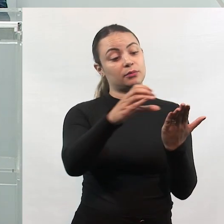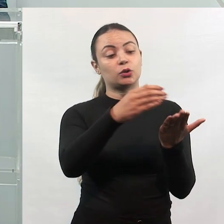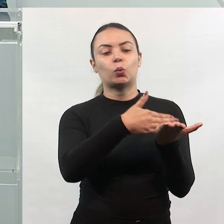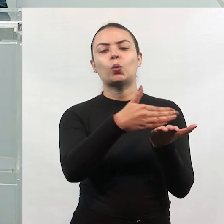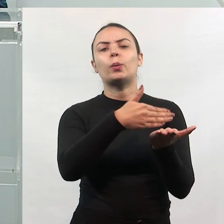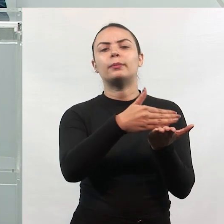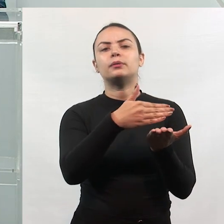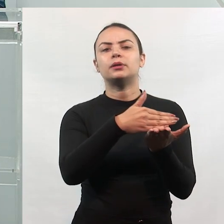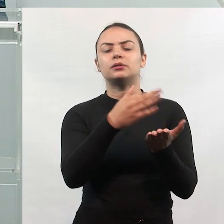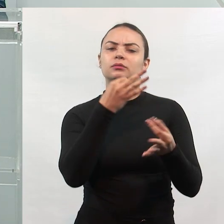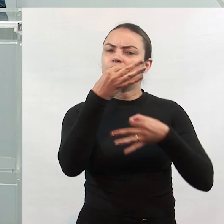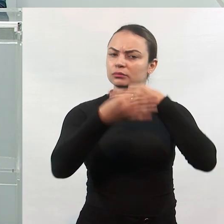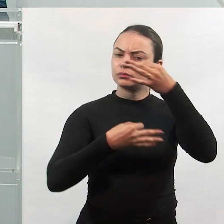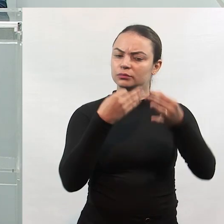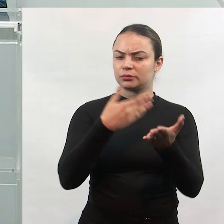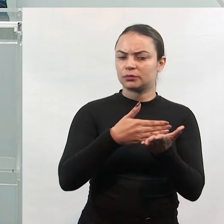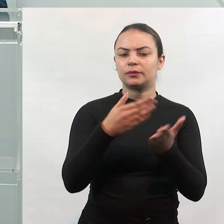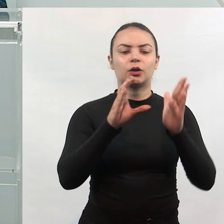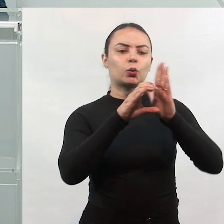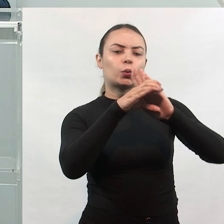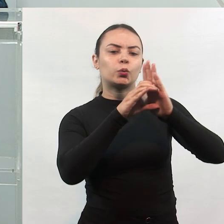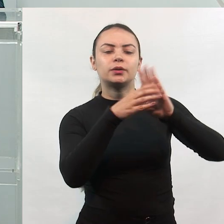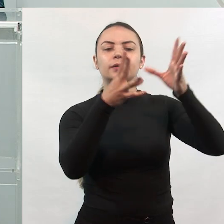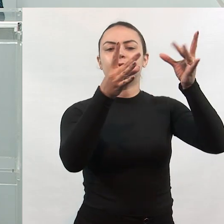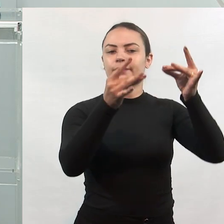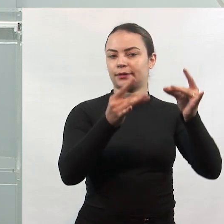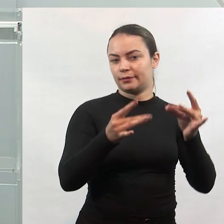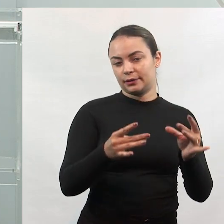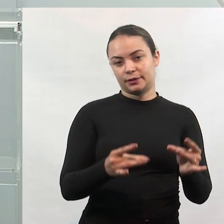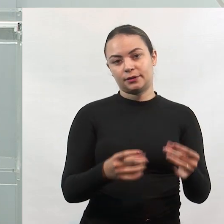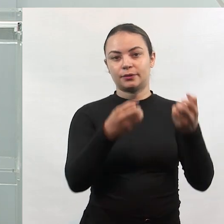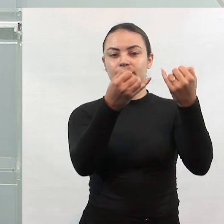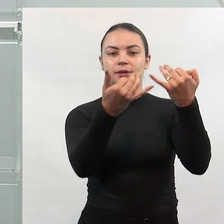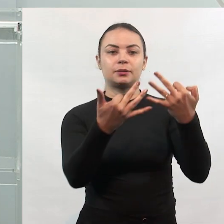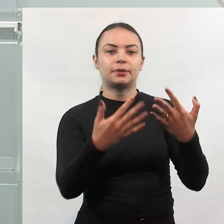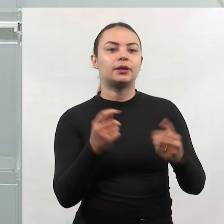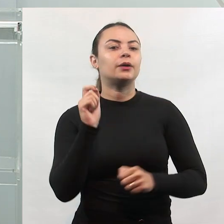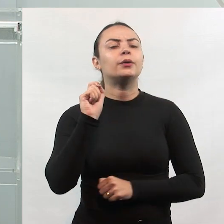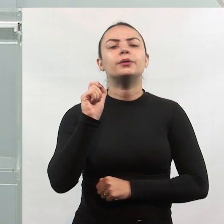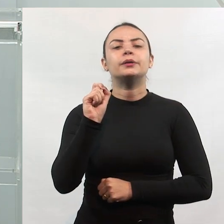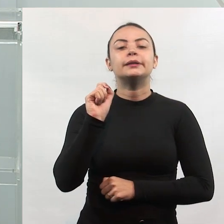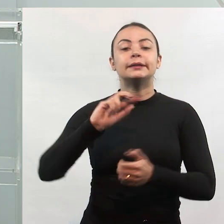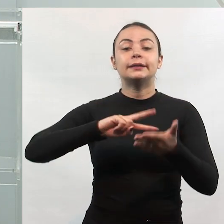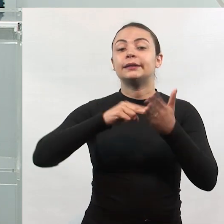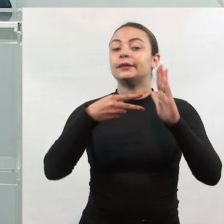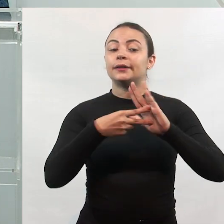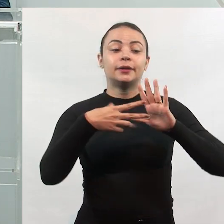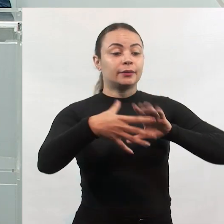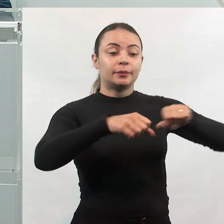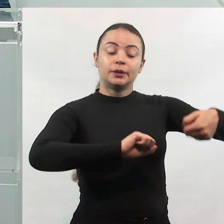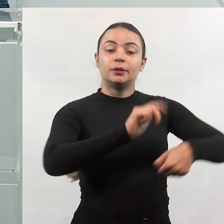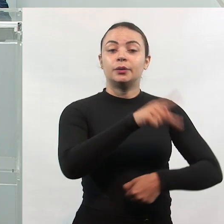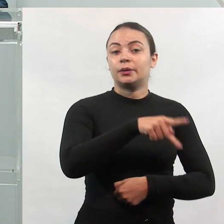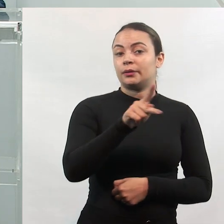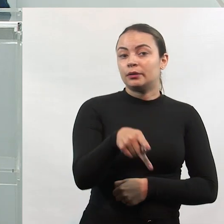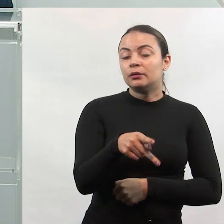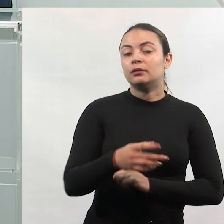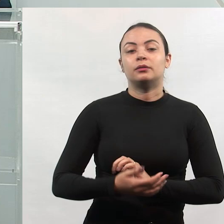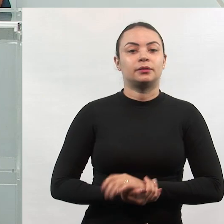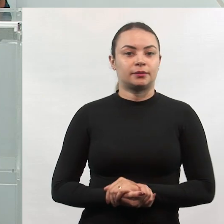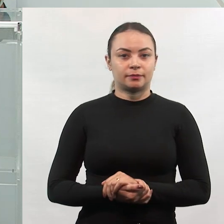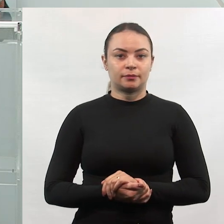argumentos iniciais a respeito daquele assunto, normalmente trazendo conceitos, definições a respeito do que é a formação de professores,